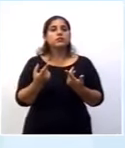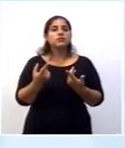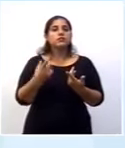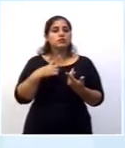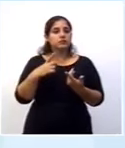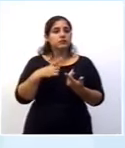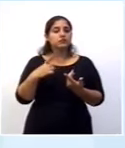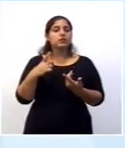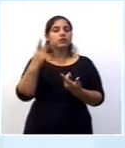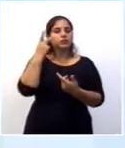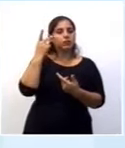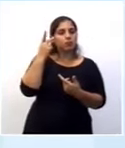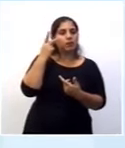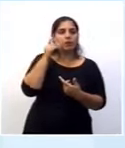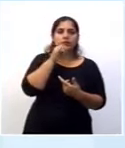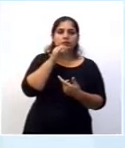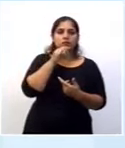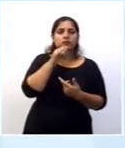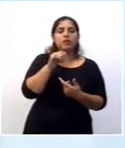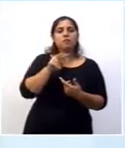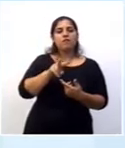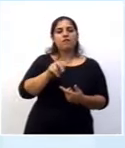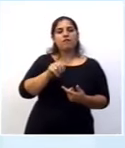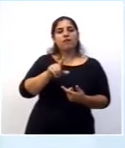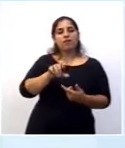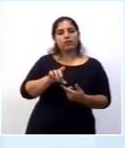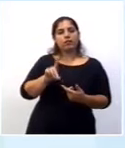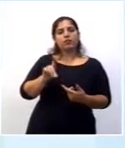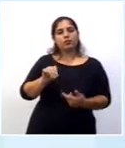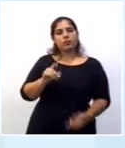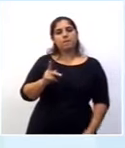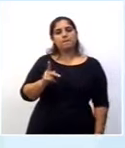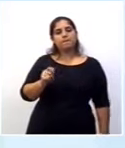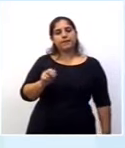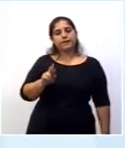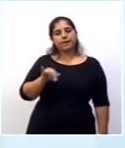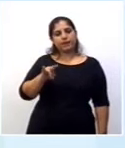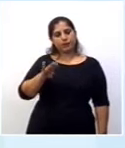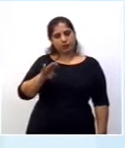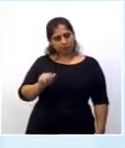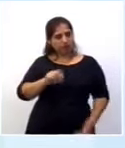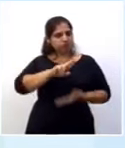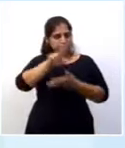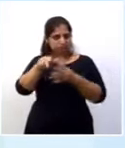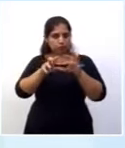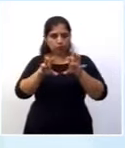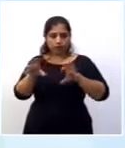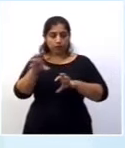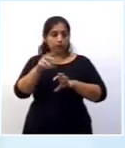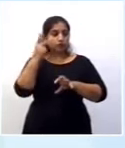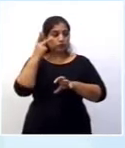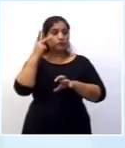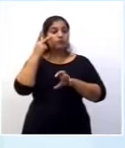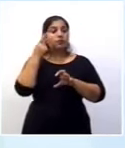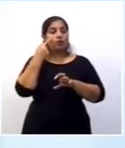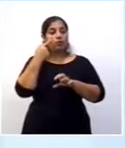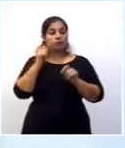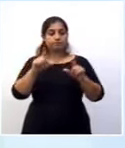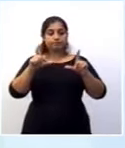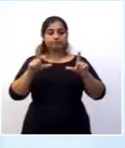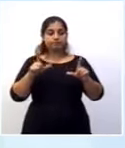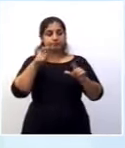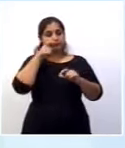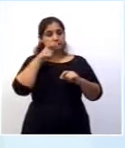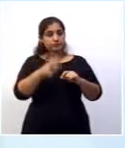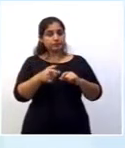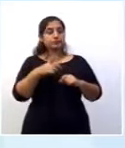do estado de São Paulo, como, por exemplo, o Vale do Paraíba, entre outras, né? Nós vamos ver aí no slide, olha que interessante,